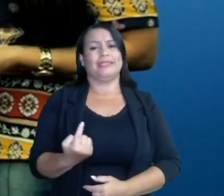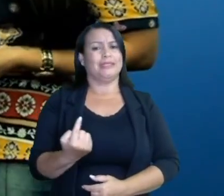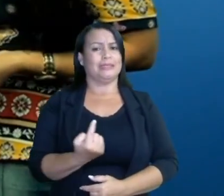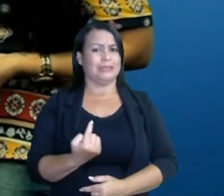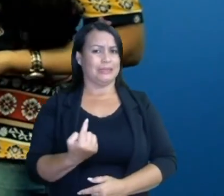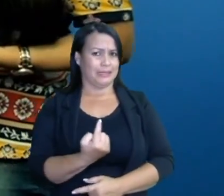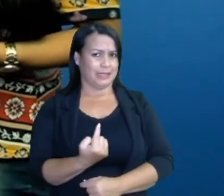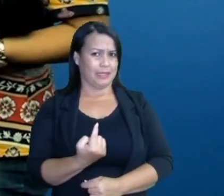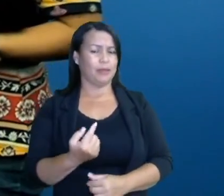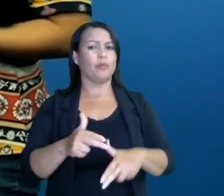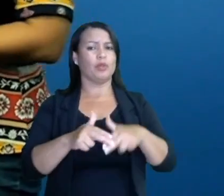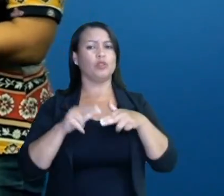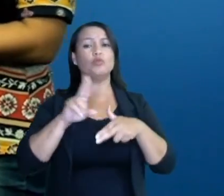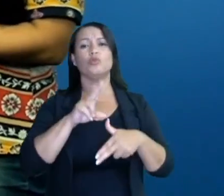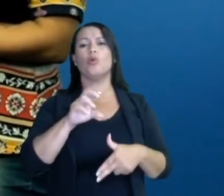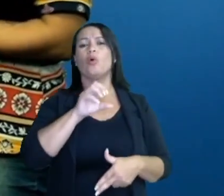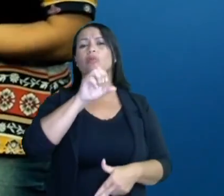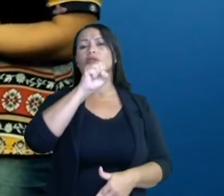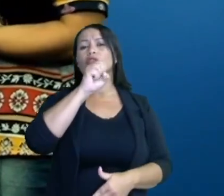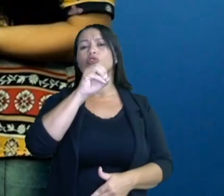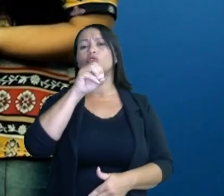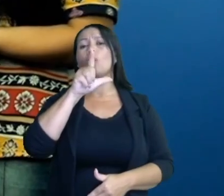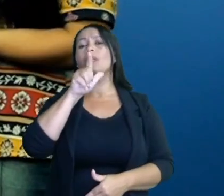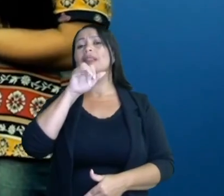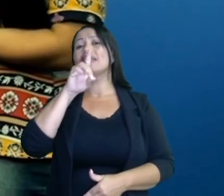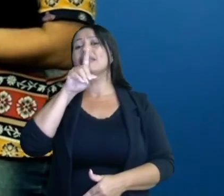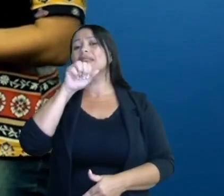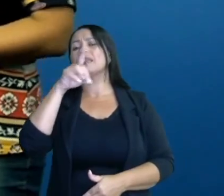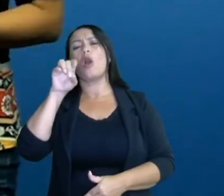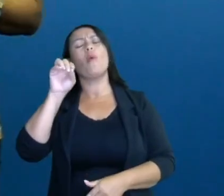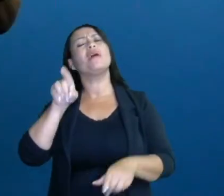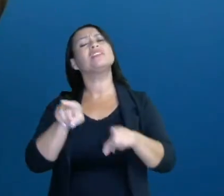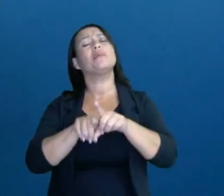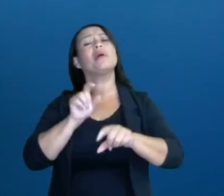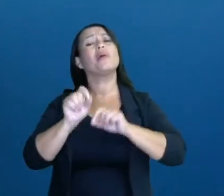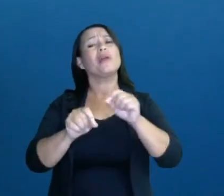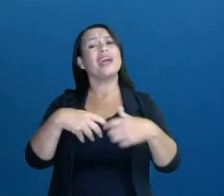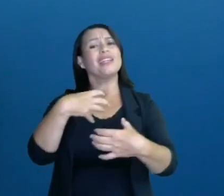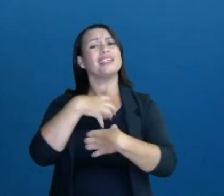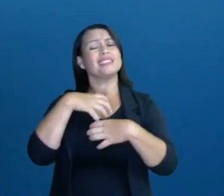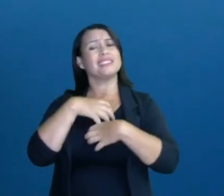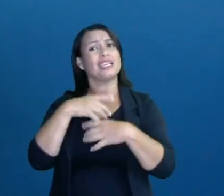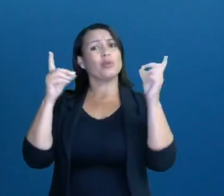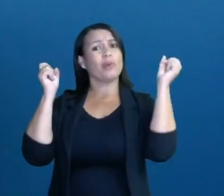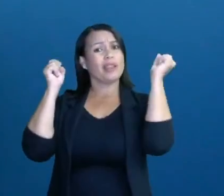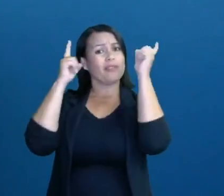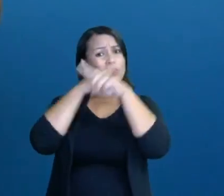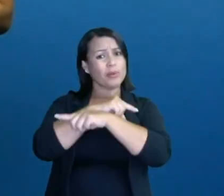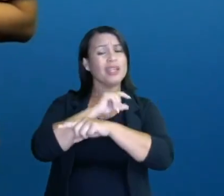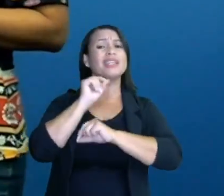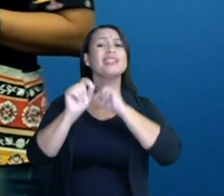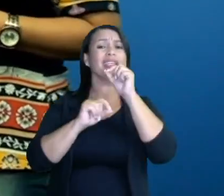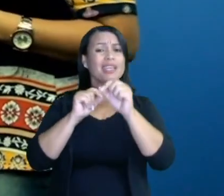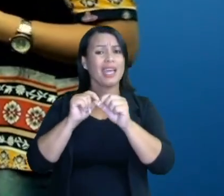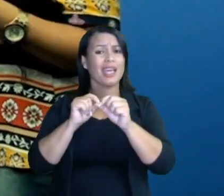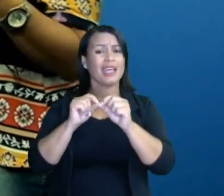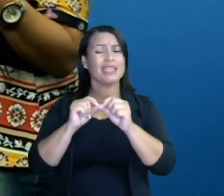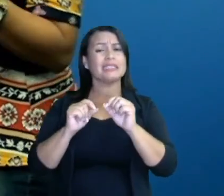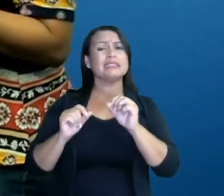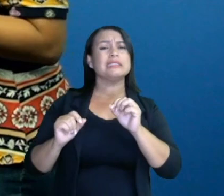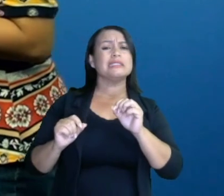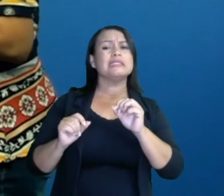por isso que tem o nome solidão. Só que também aí elas apresentam uma dificuldade de conexão. Percebemos